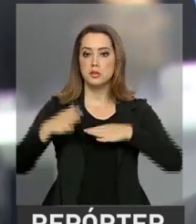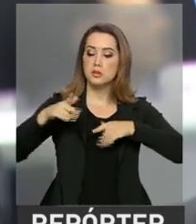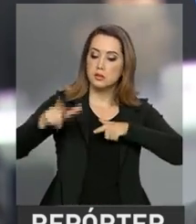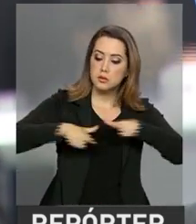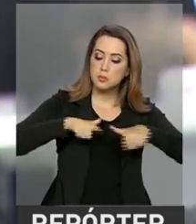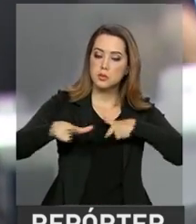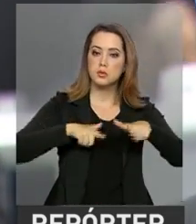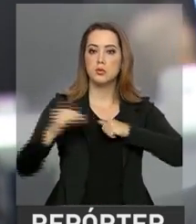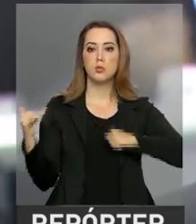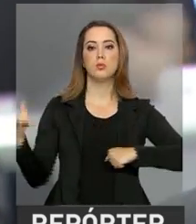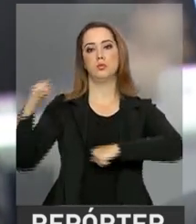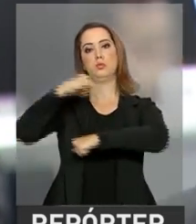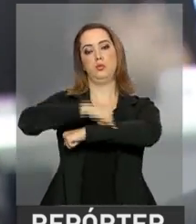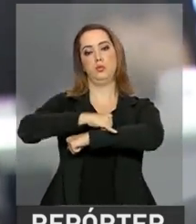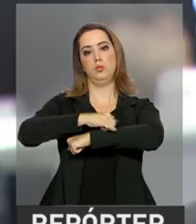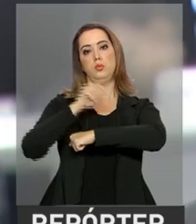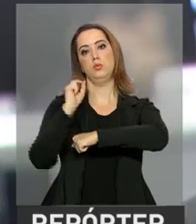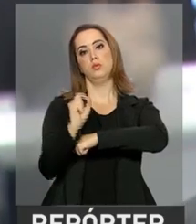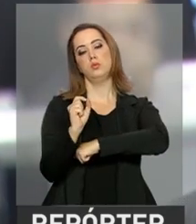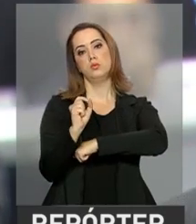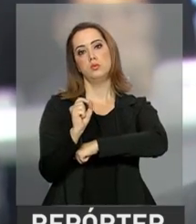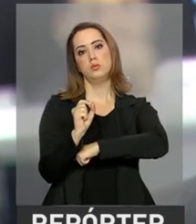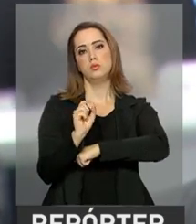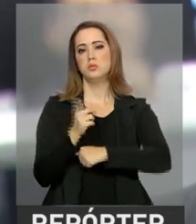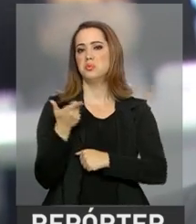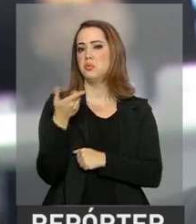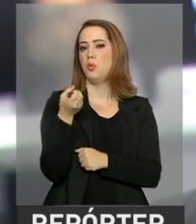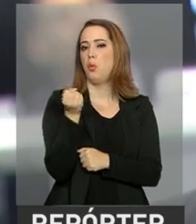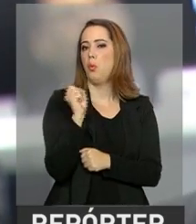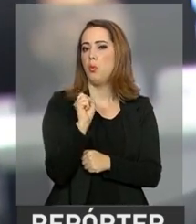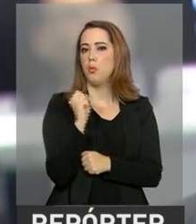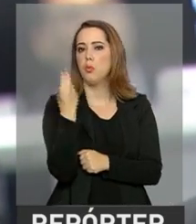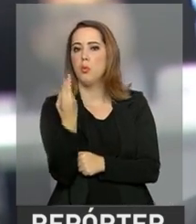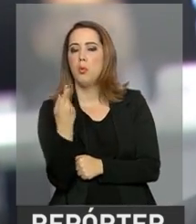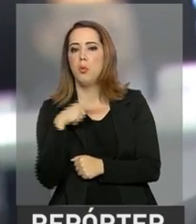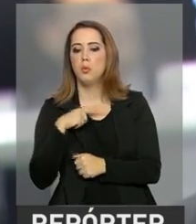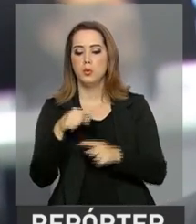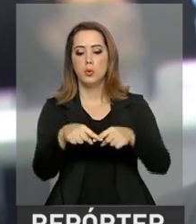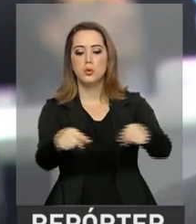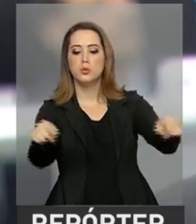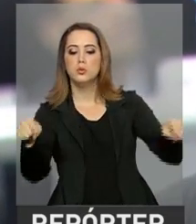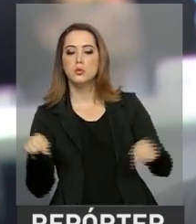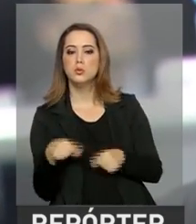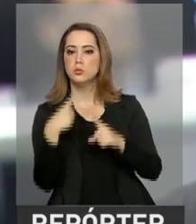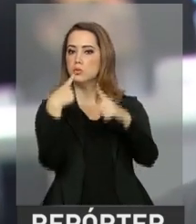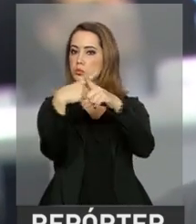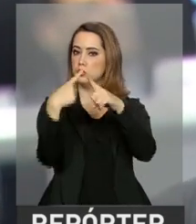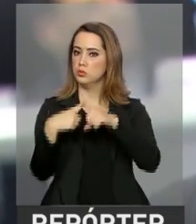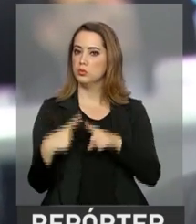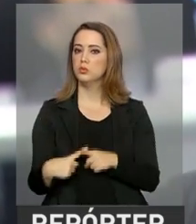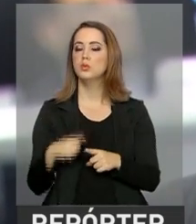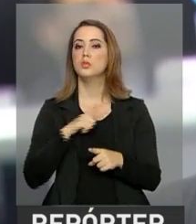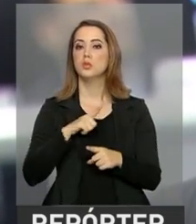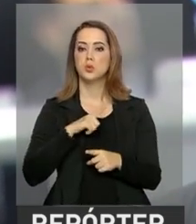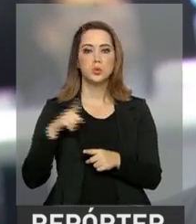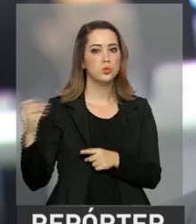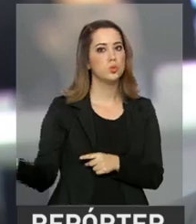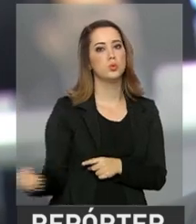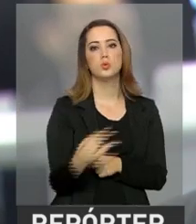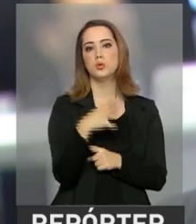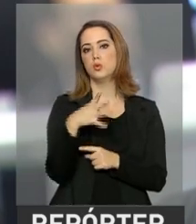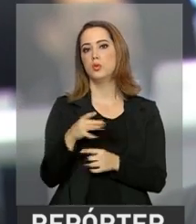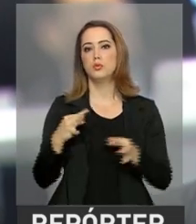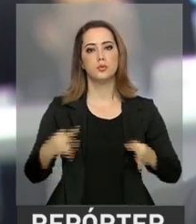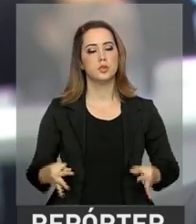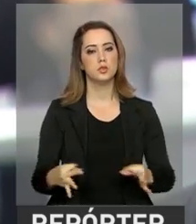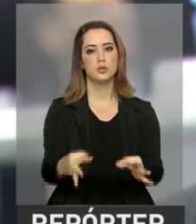nos aeroportos ou nas arenas olímpicas, tudo de mais moderno. O Brasil se